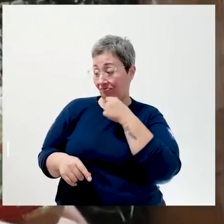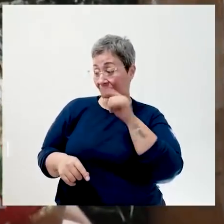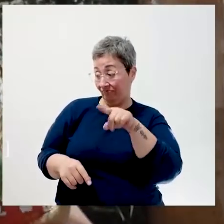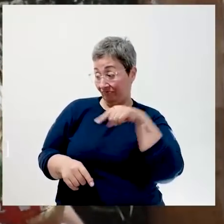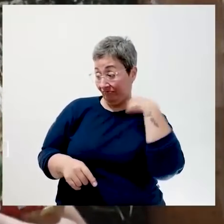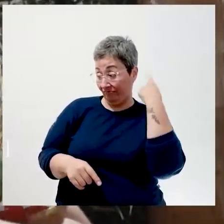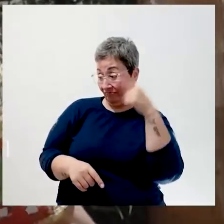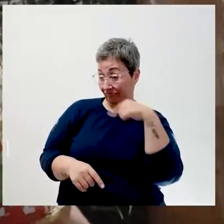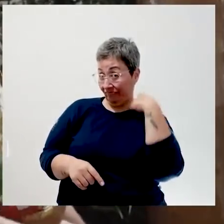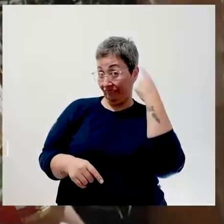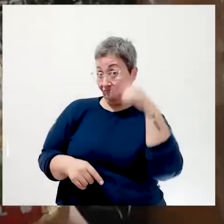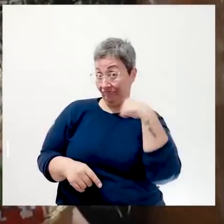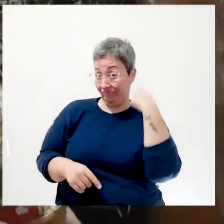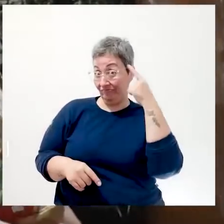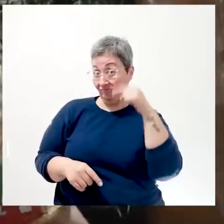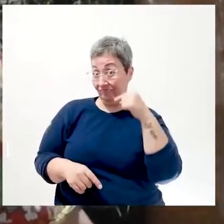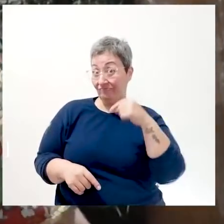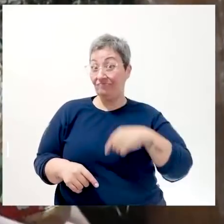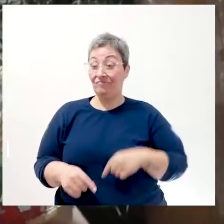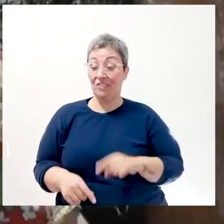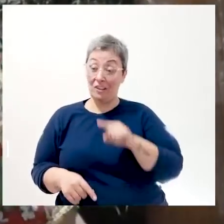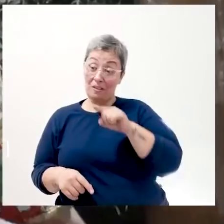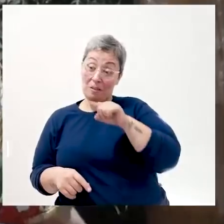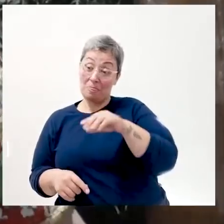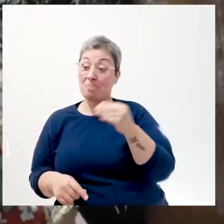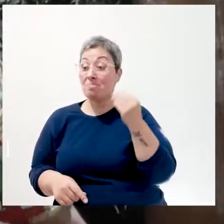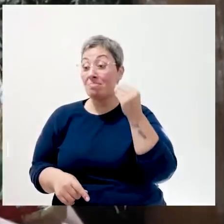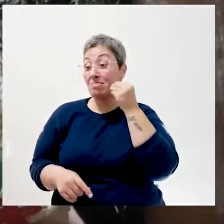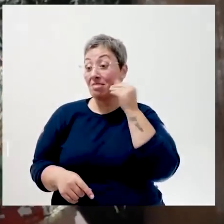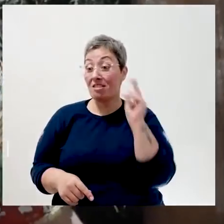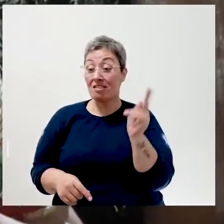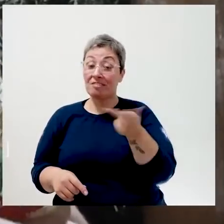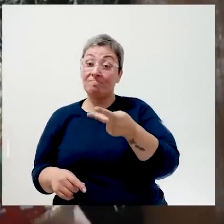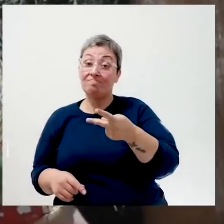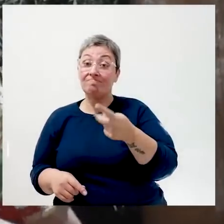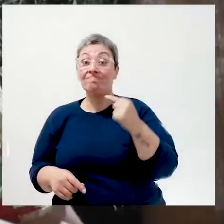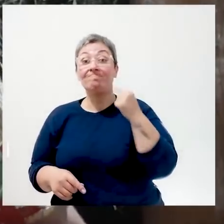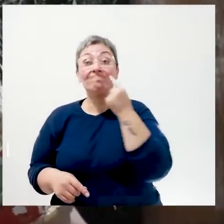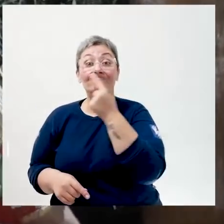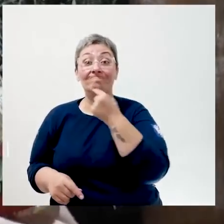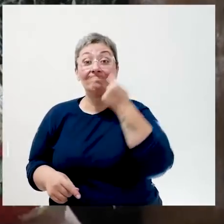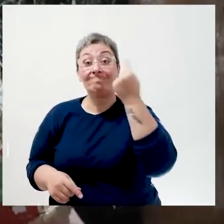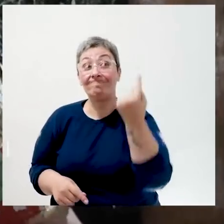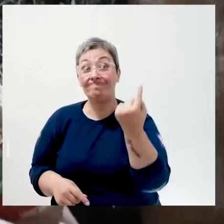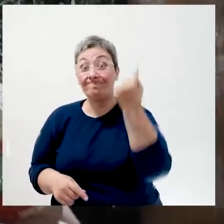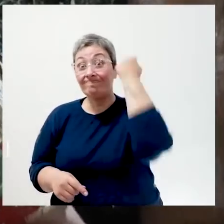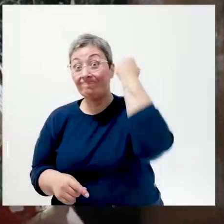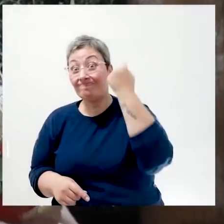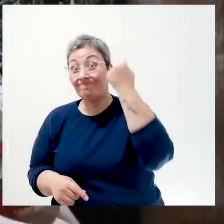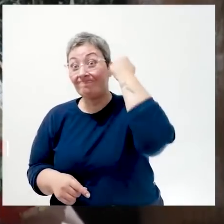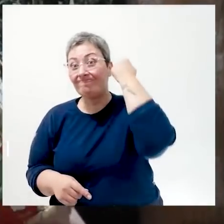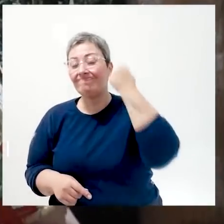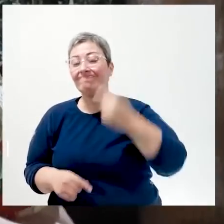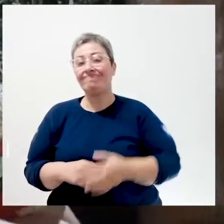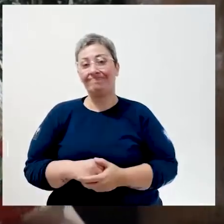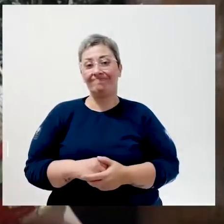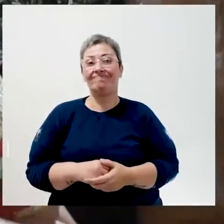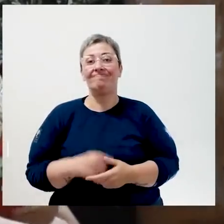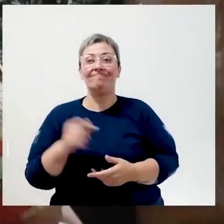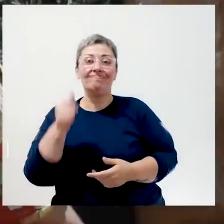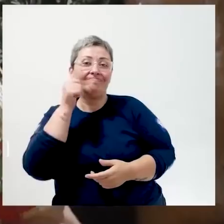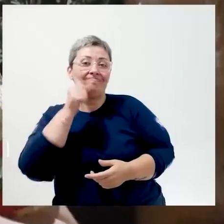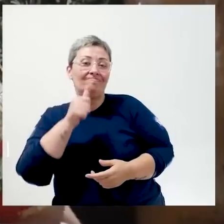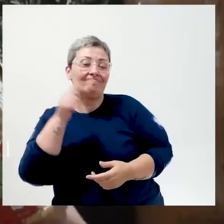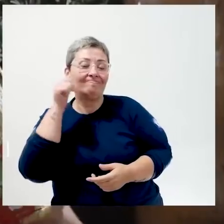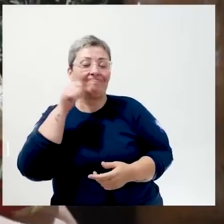Minhoco, minhoco, cê tá ficando louco. Você beijou errado, minha boca é do